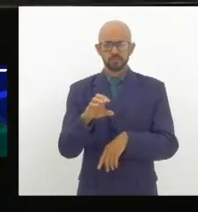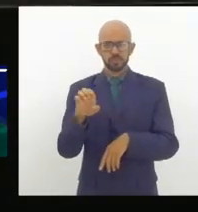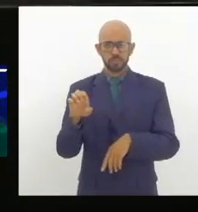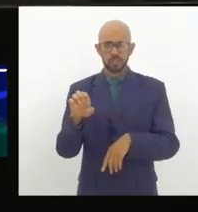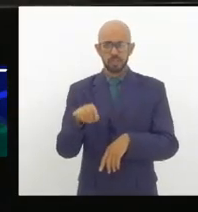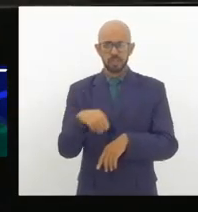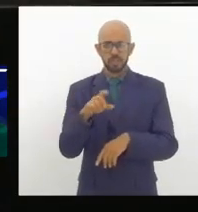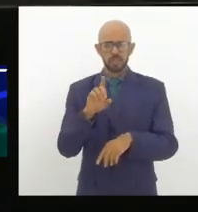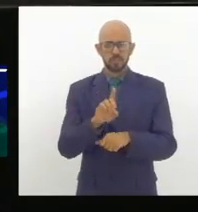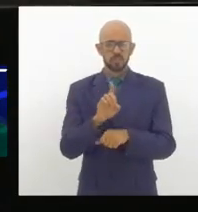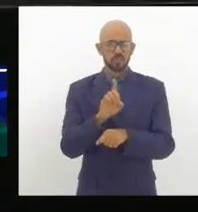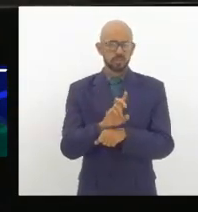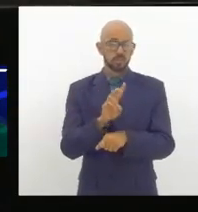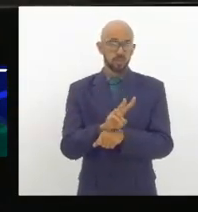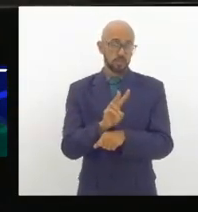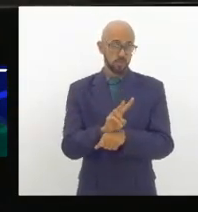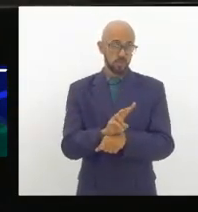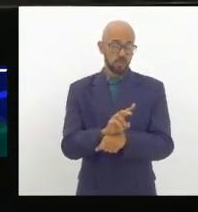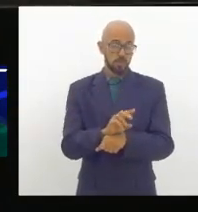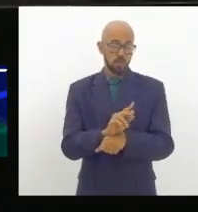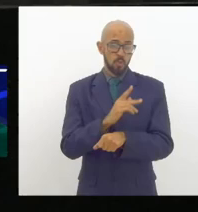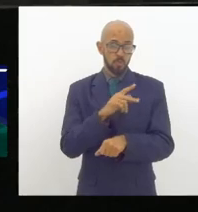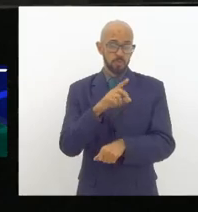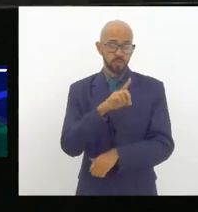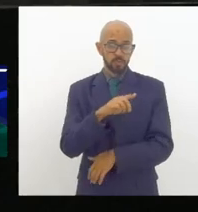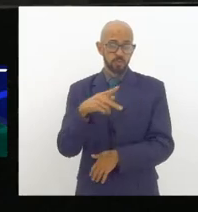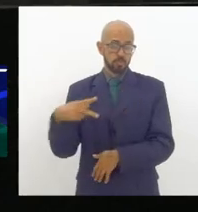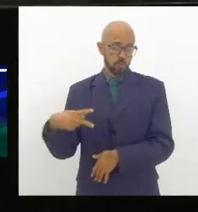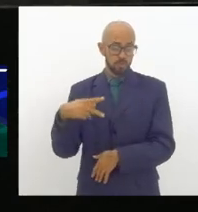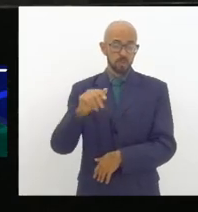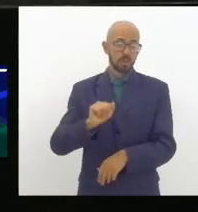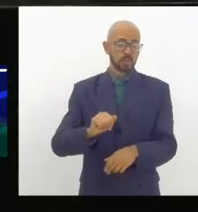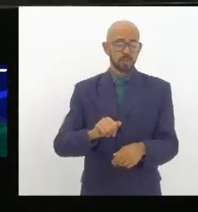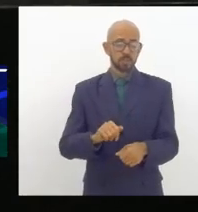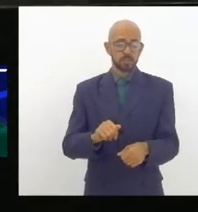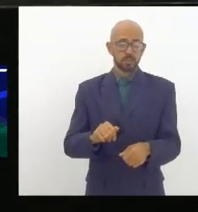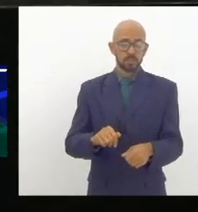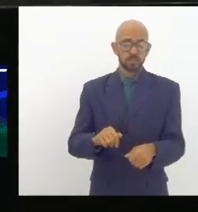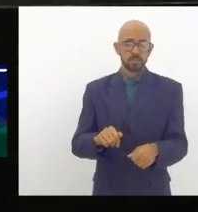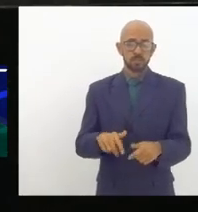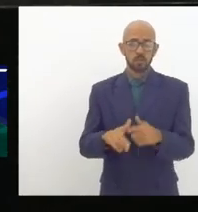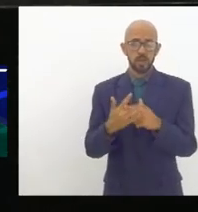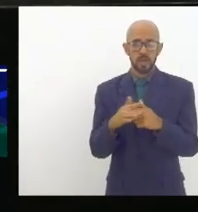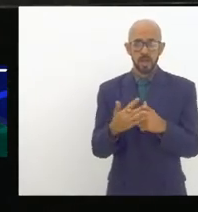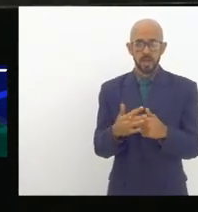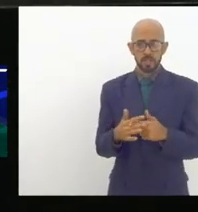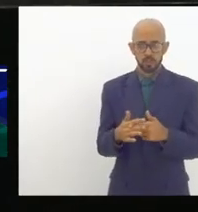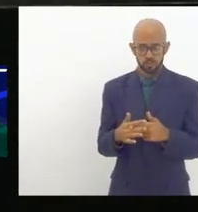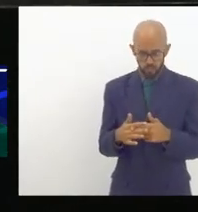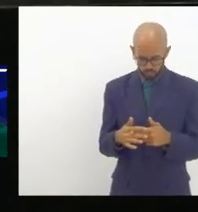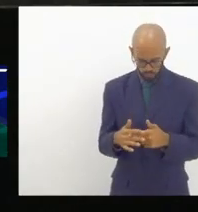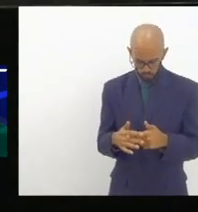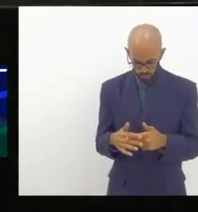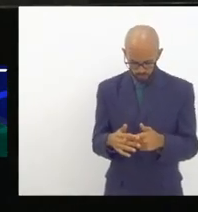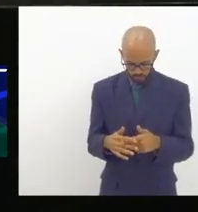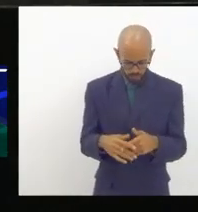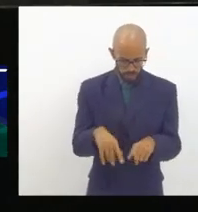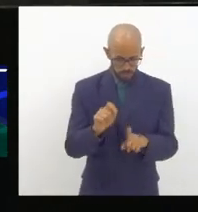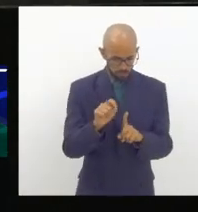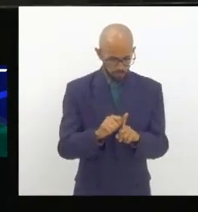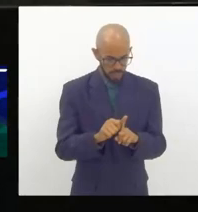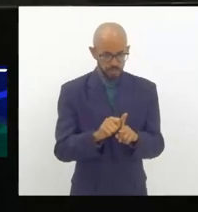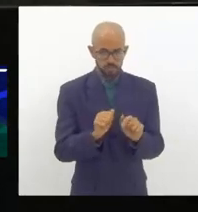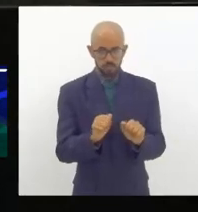defensoria pública e todas as instituições o livro saber sobre essa matéria então reajuste e vai lá naquele mês